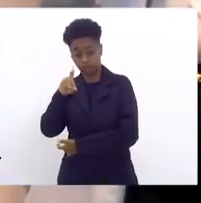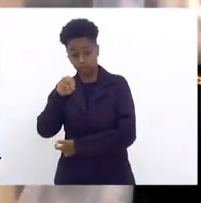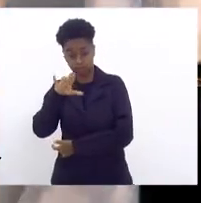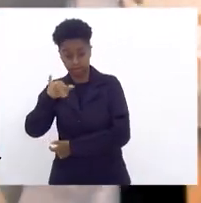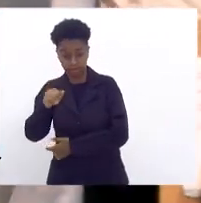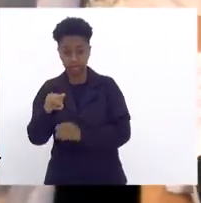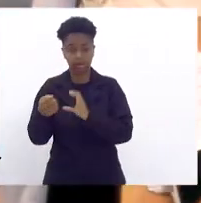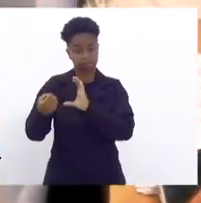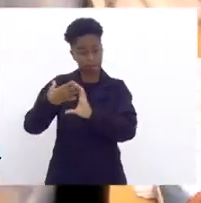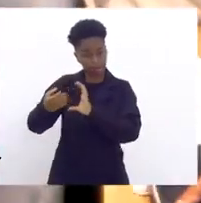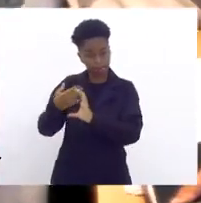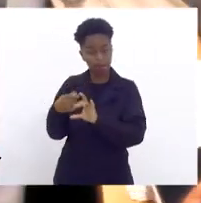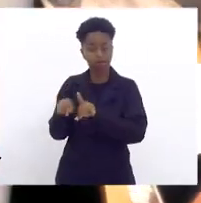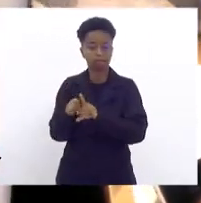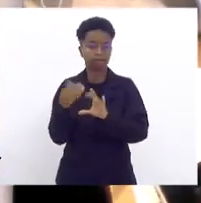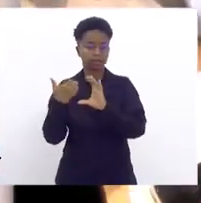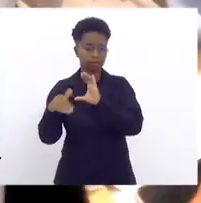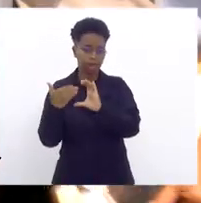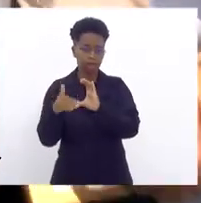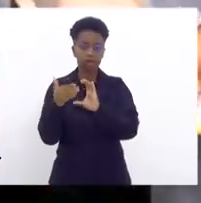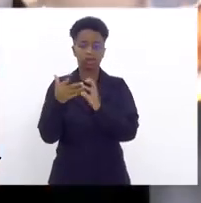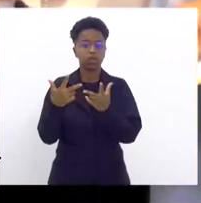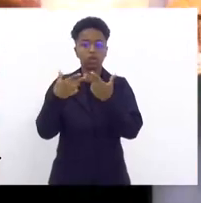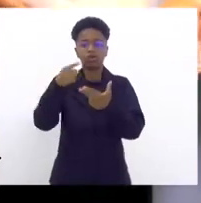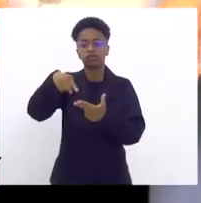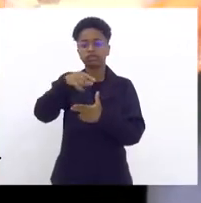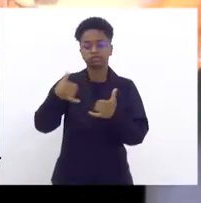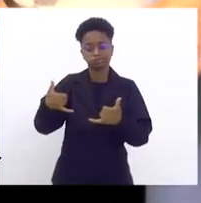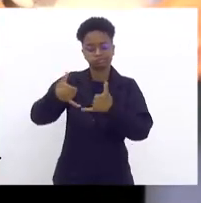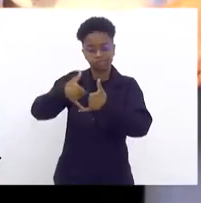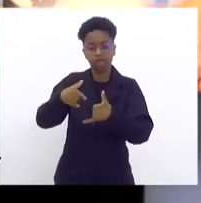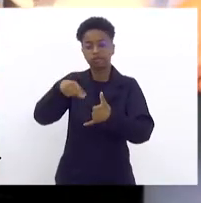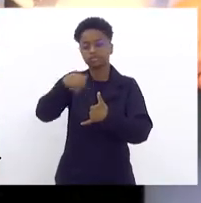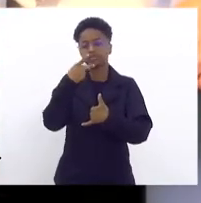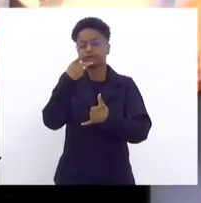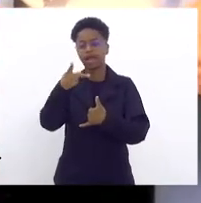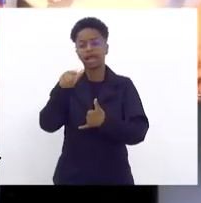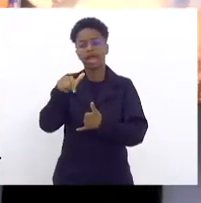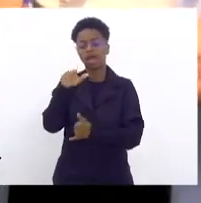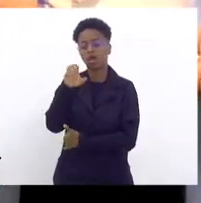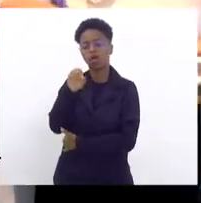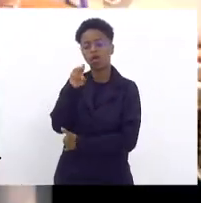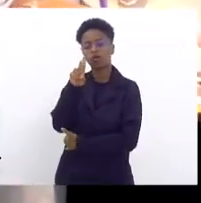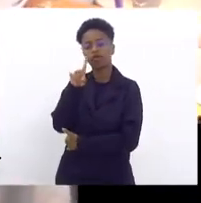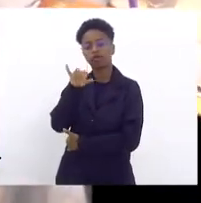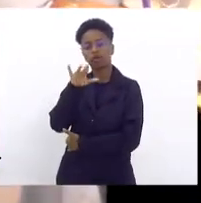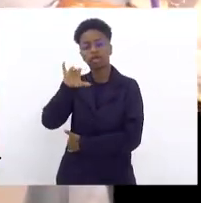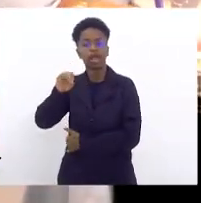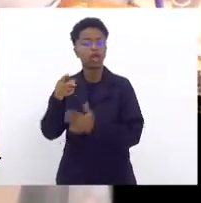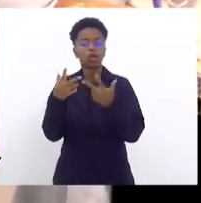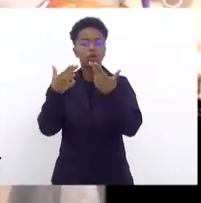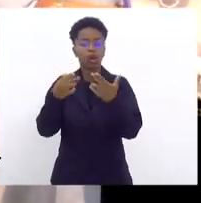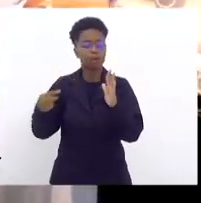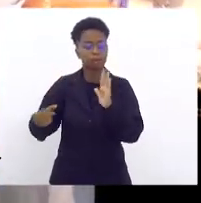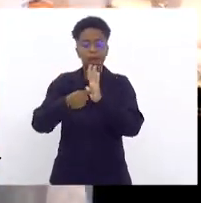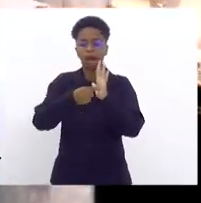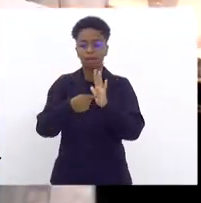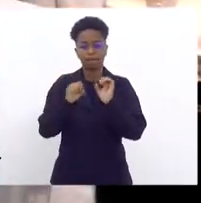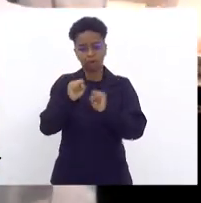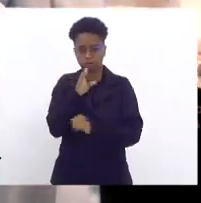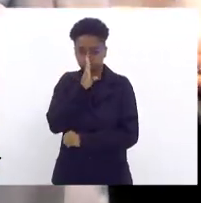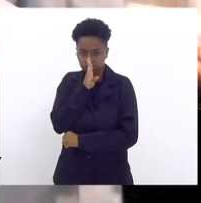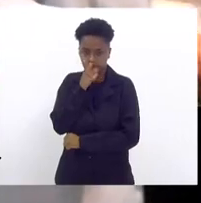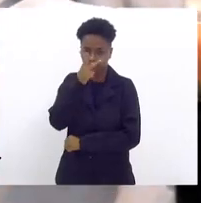enfim a gente recebe o que se seria chamado de a gente chama de ouvidoria Seria tipo um diz que denúncia né que enfim pode ser anônima as pessoas